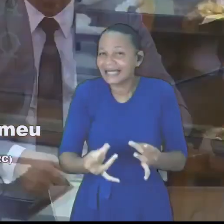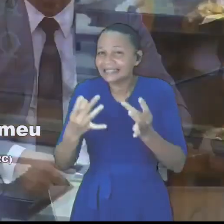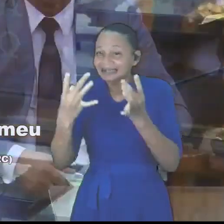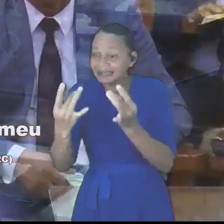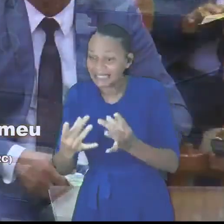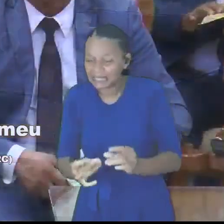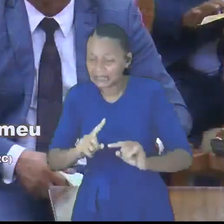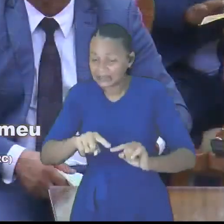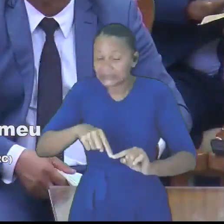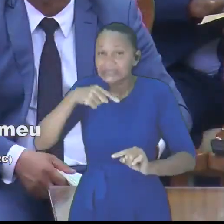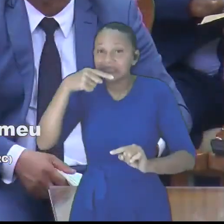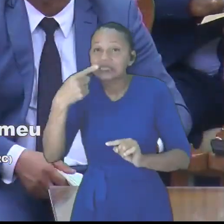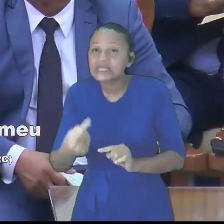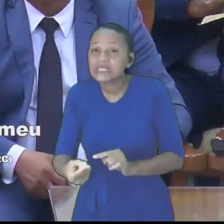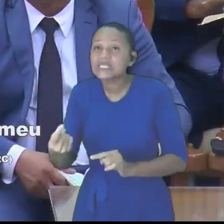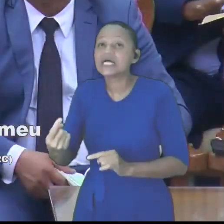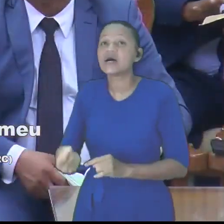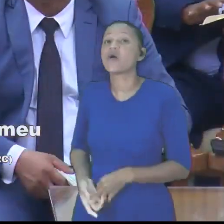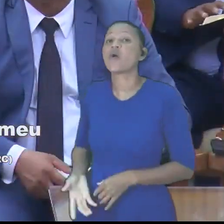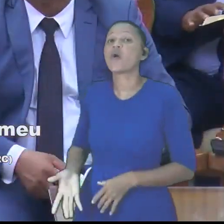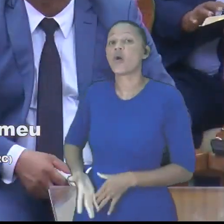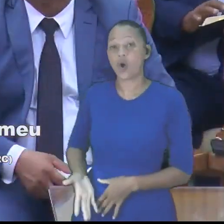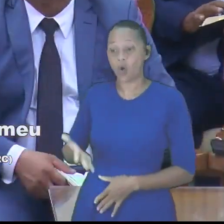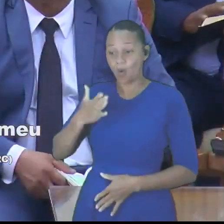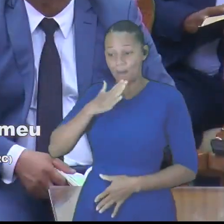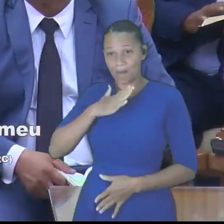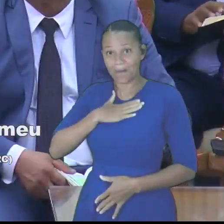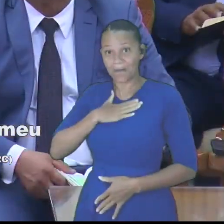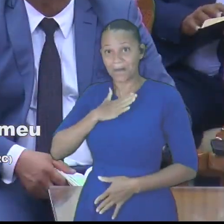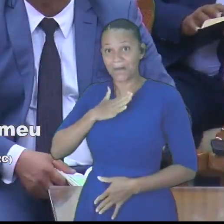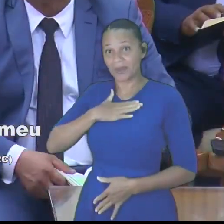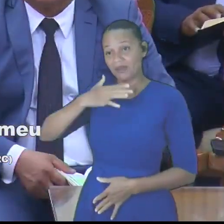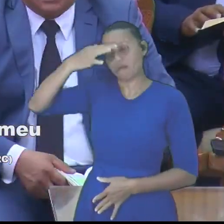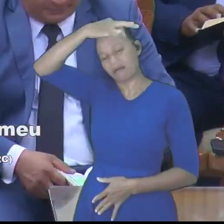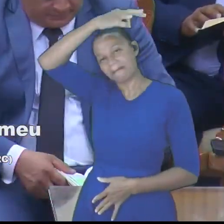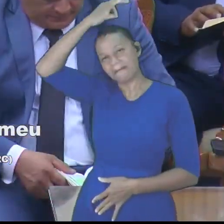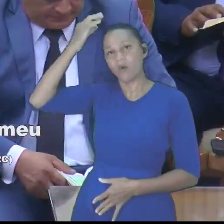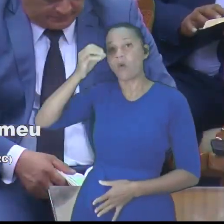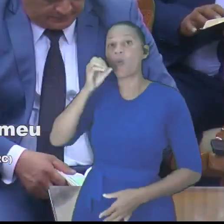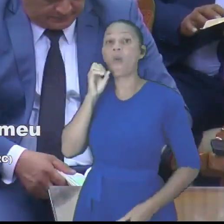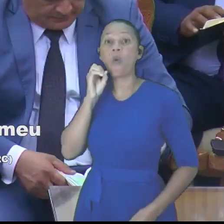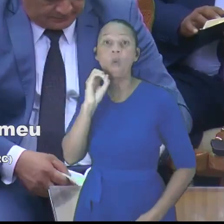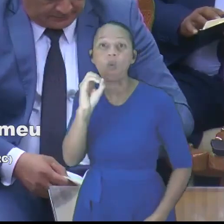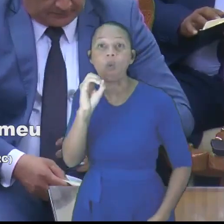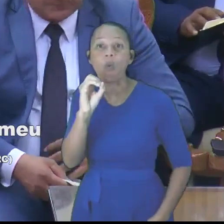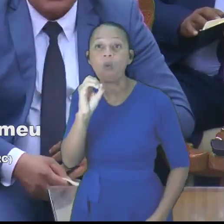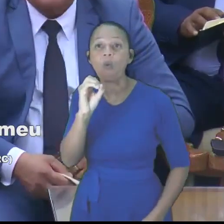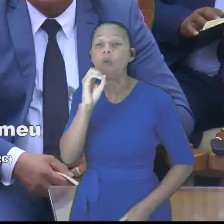há de ser que derramarei o meu espírito sobre toda a carne.